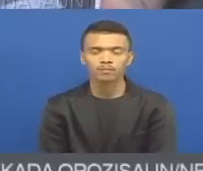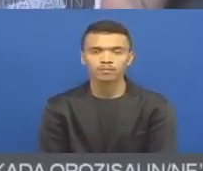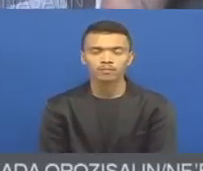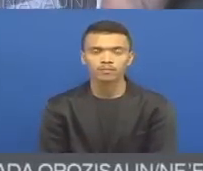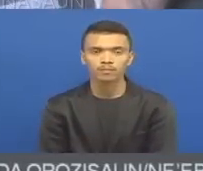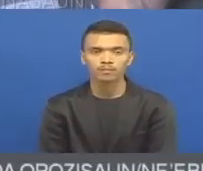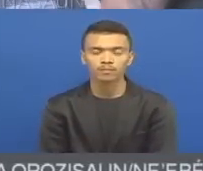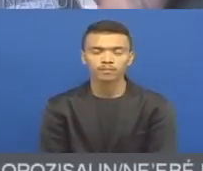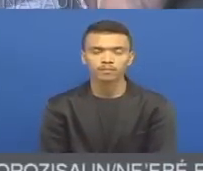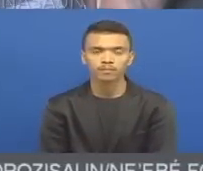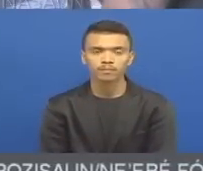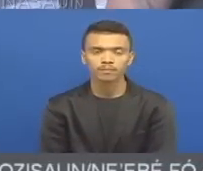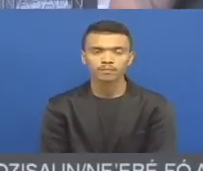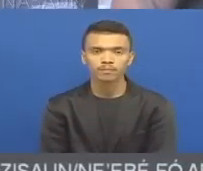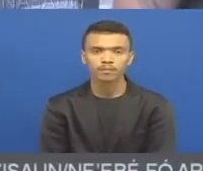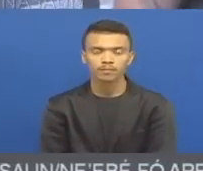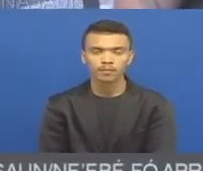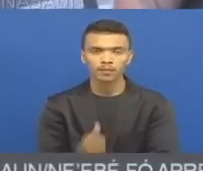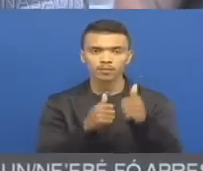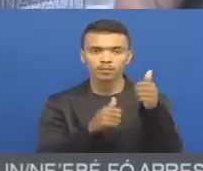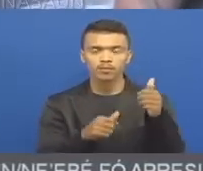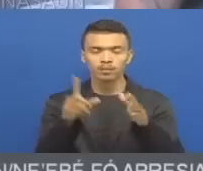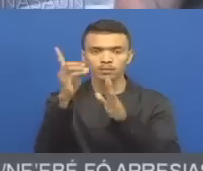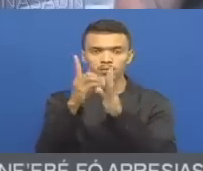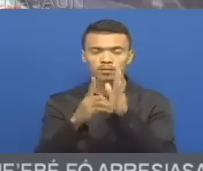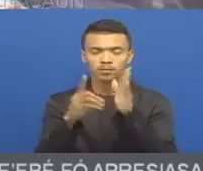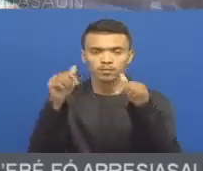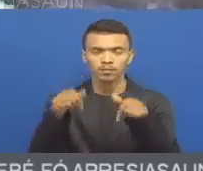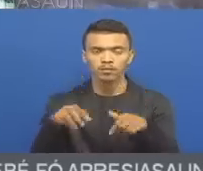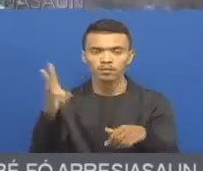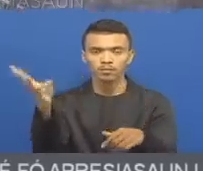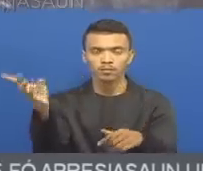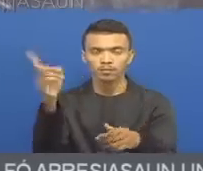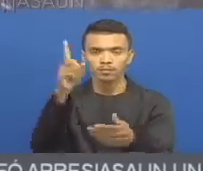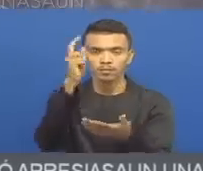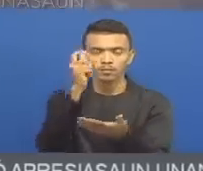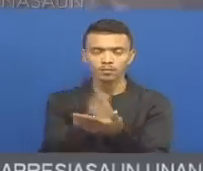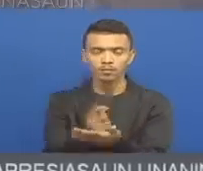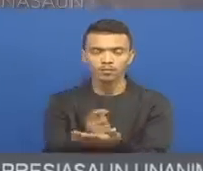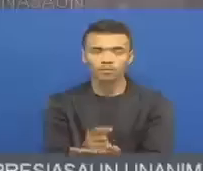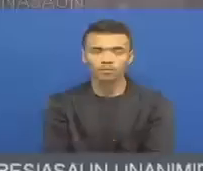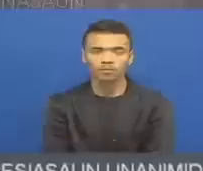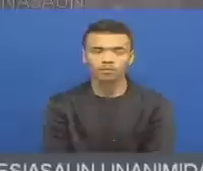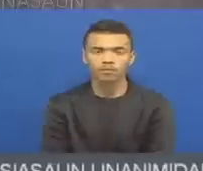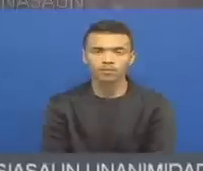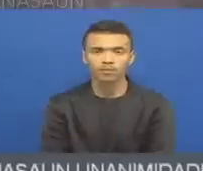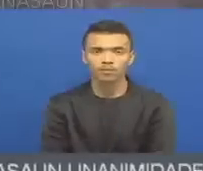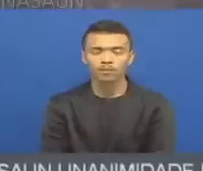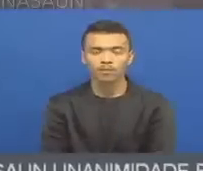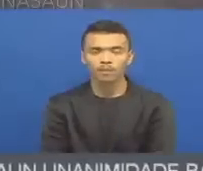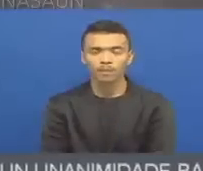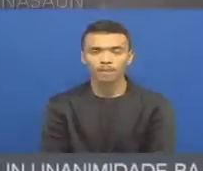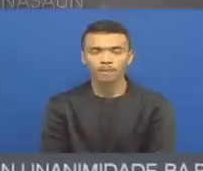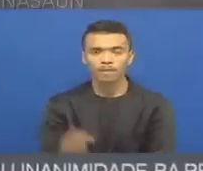dia tu dados nebe te ia 181 composto osi slop 37 mas